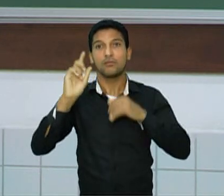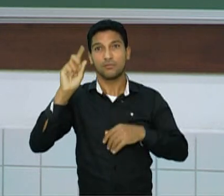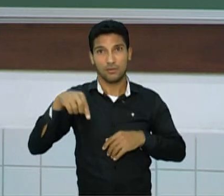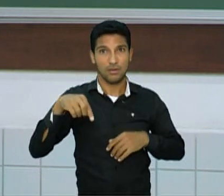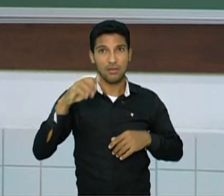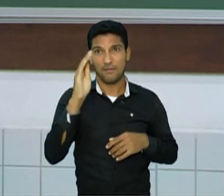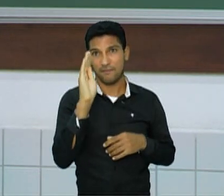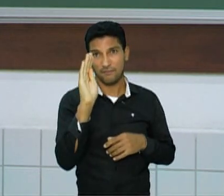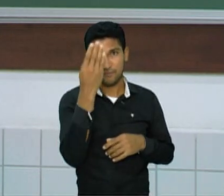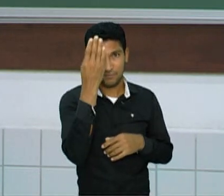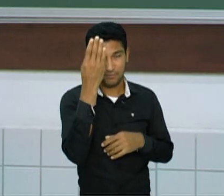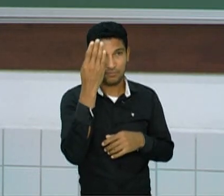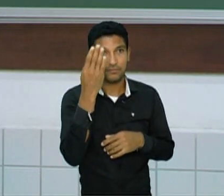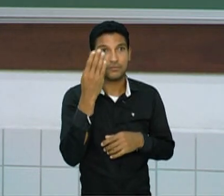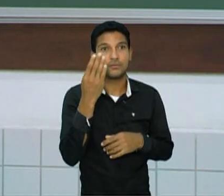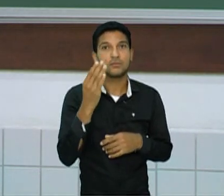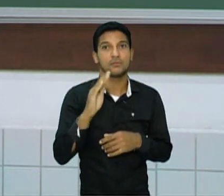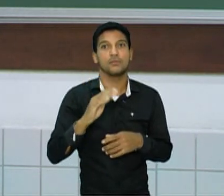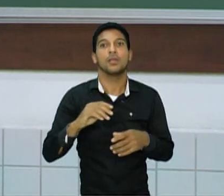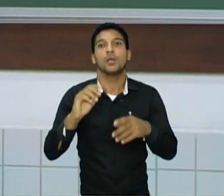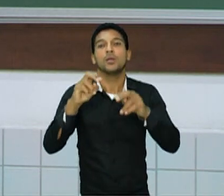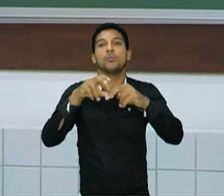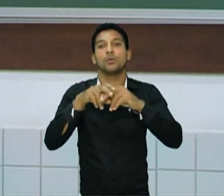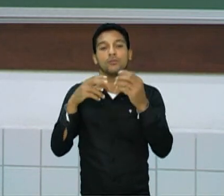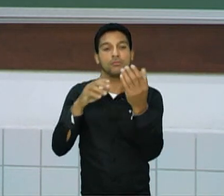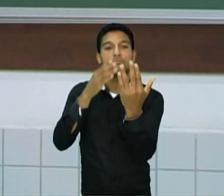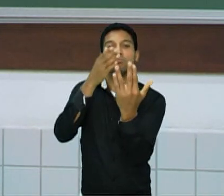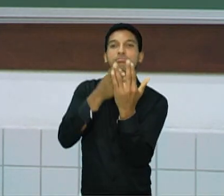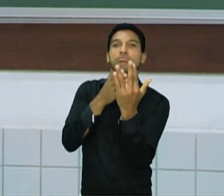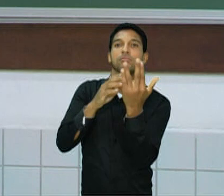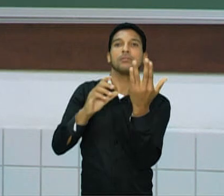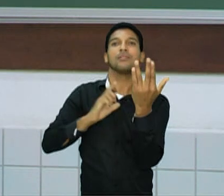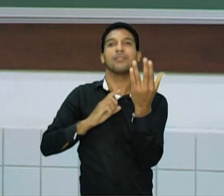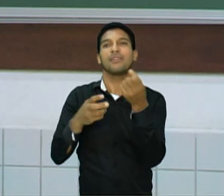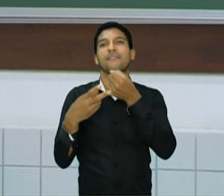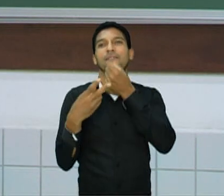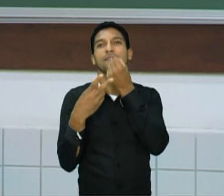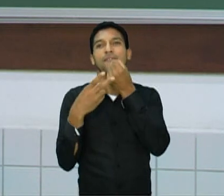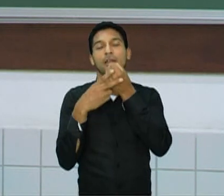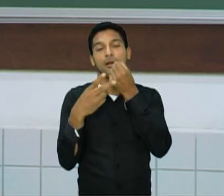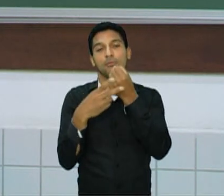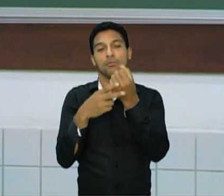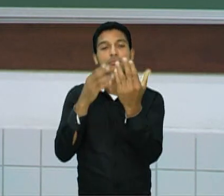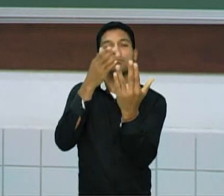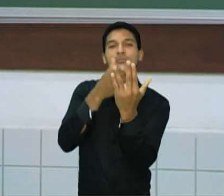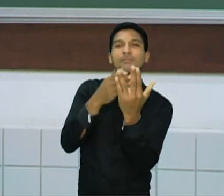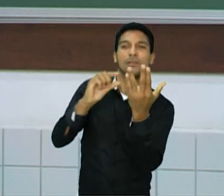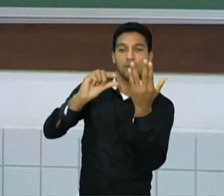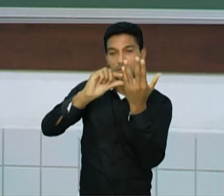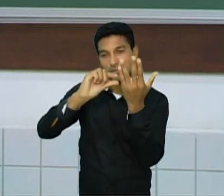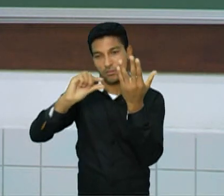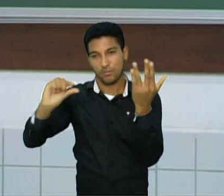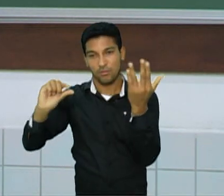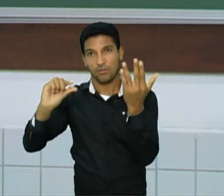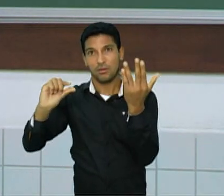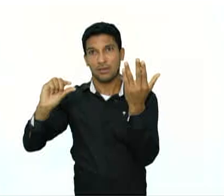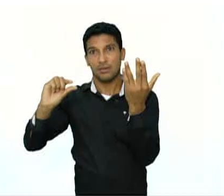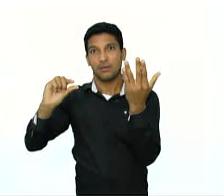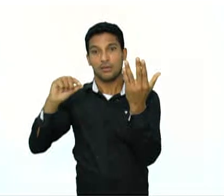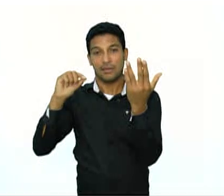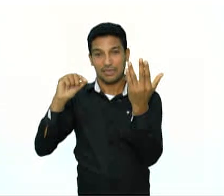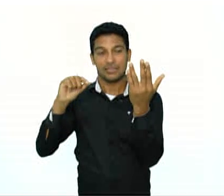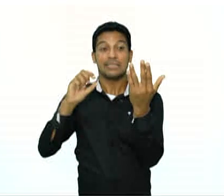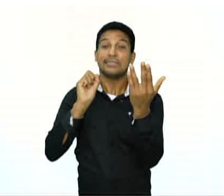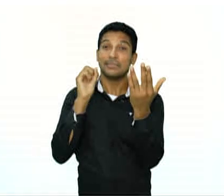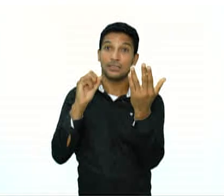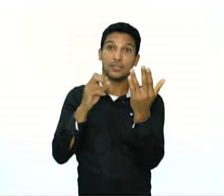eu tenho uma oração subordinada e ela pode ser substituída por isso. Oração subordinada substantiva. Muito bem. Mas vale